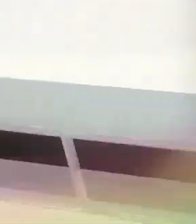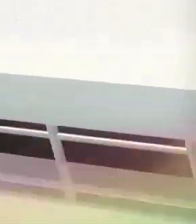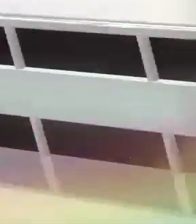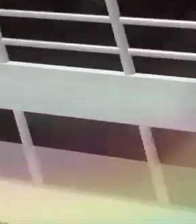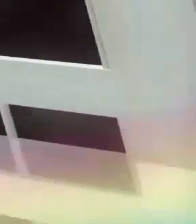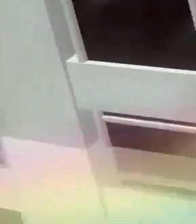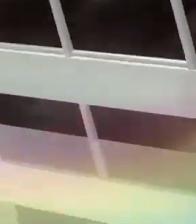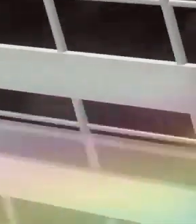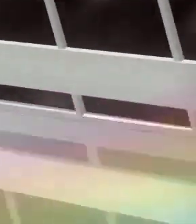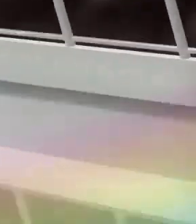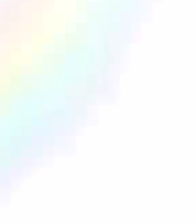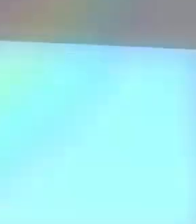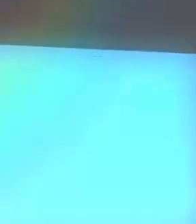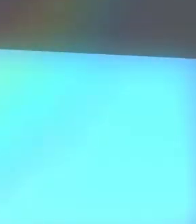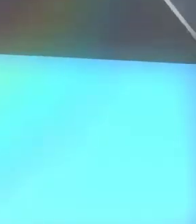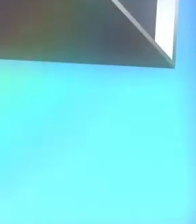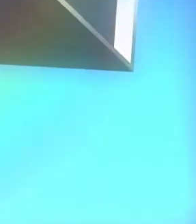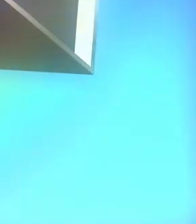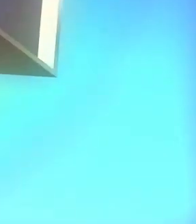C